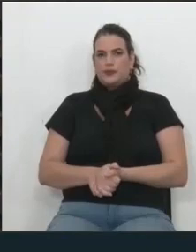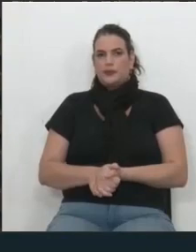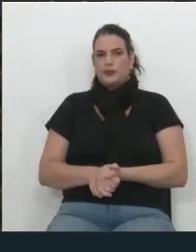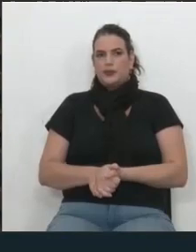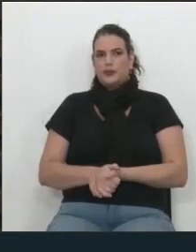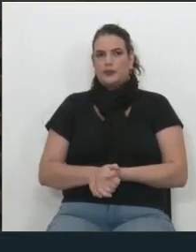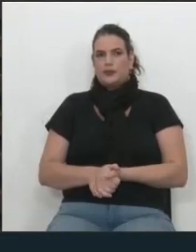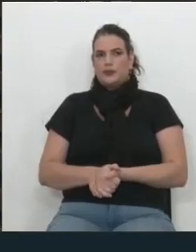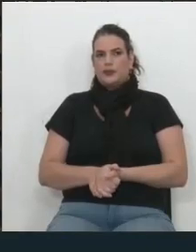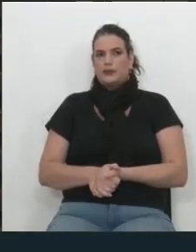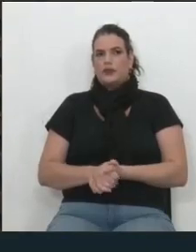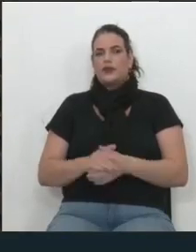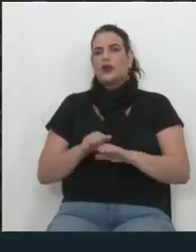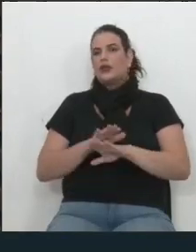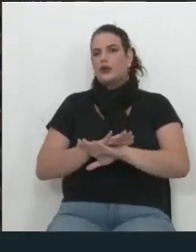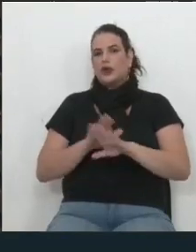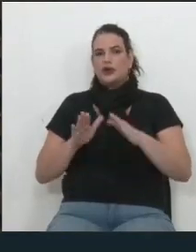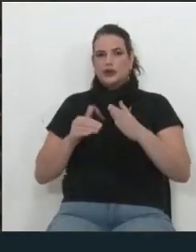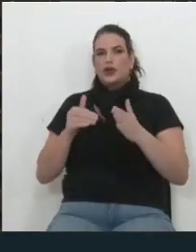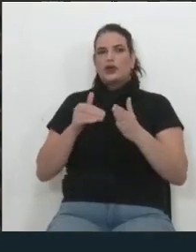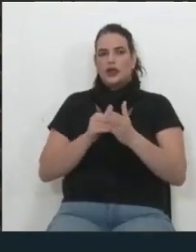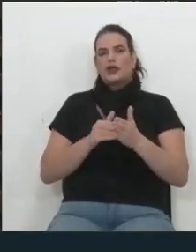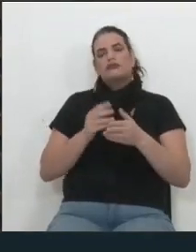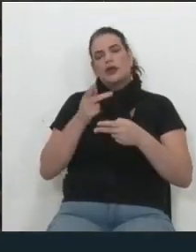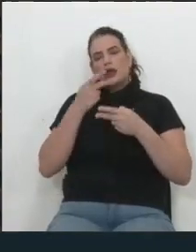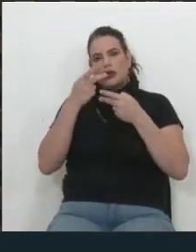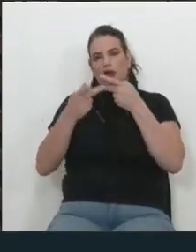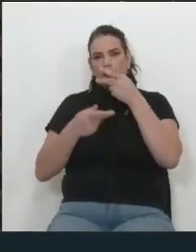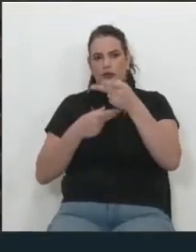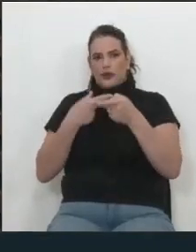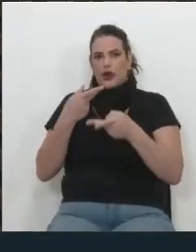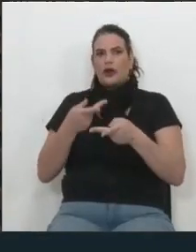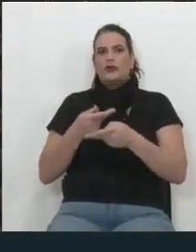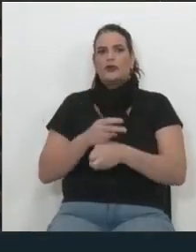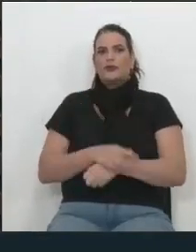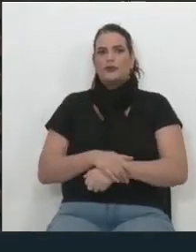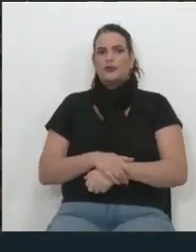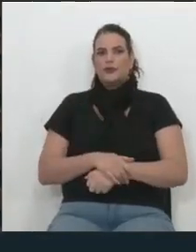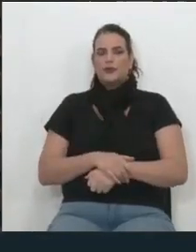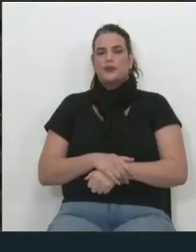E é só até aqui as minhas palavras. E